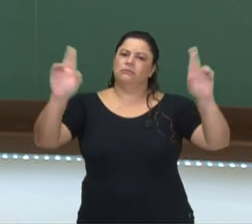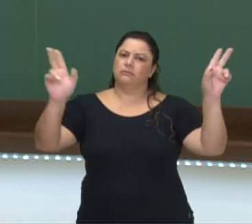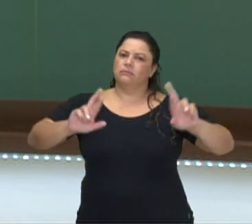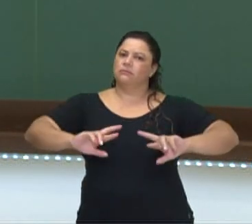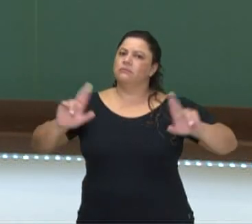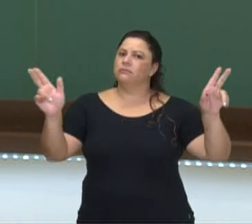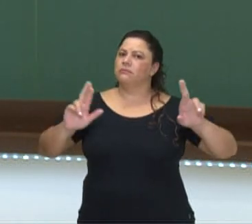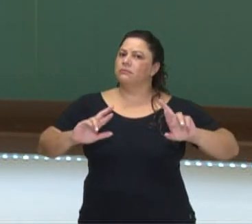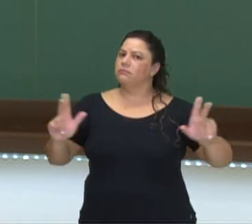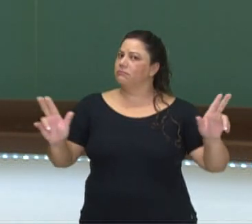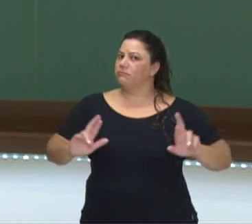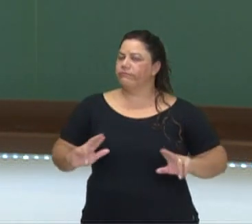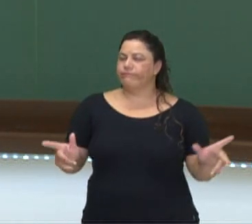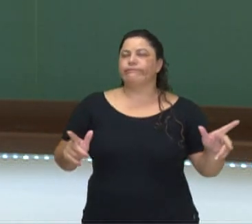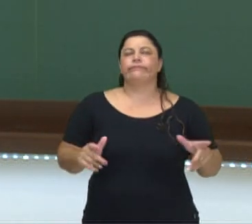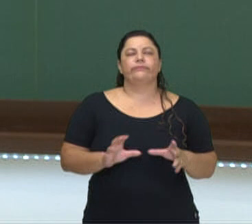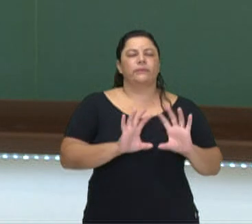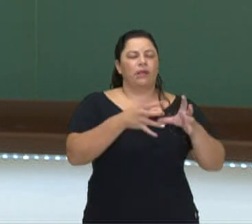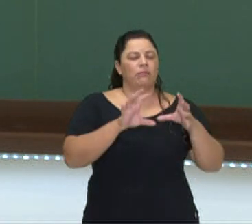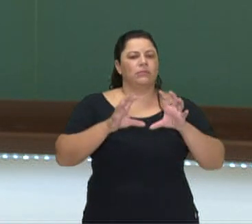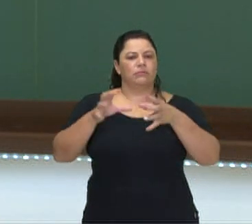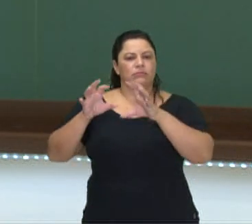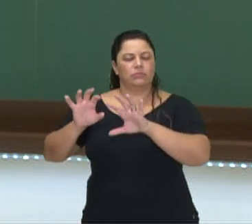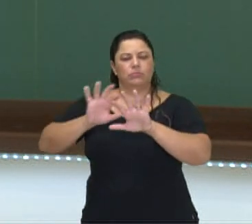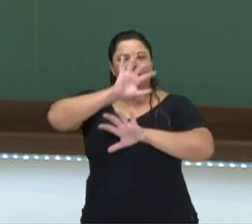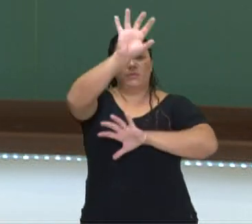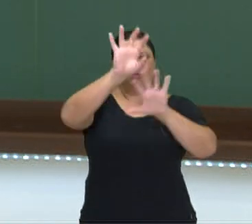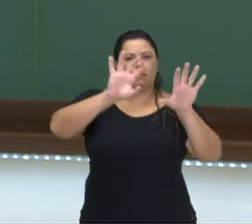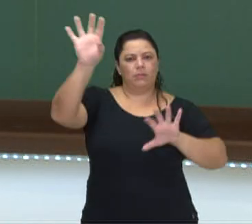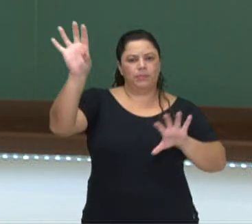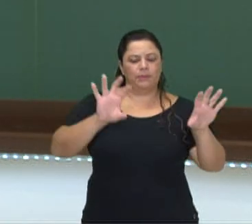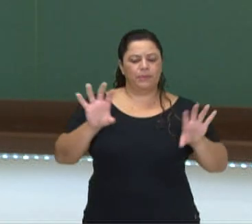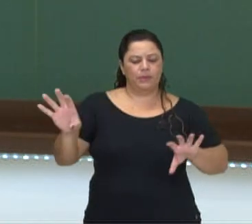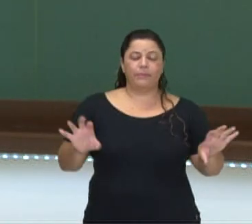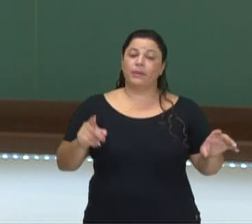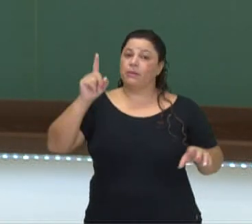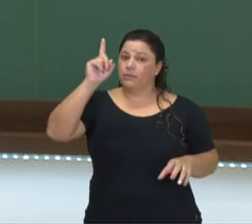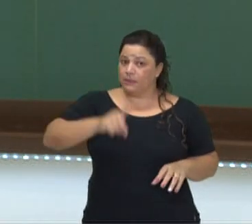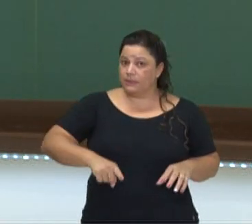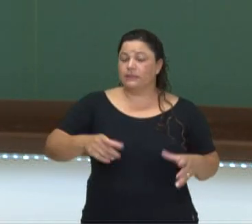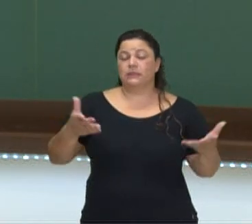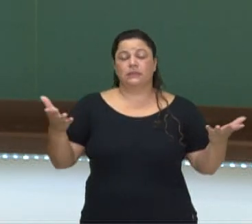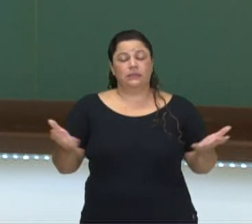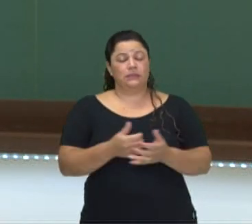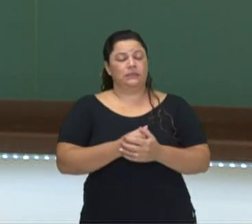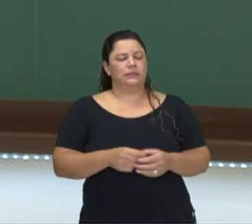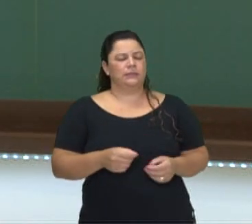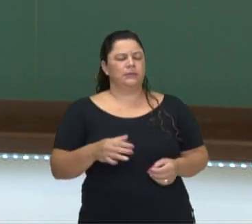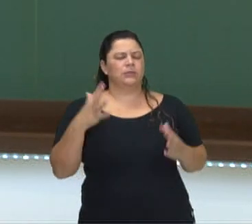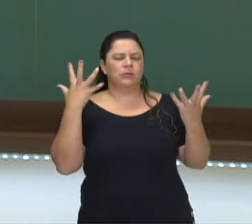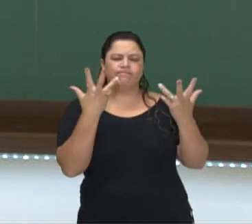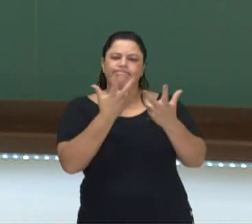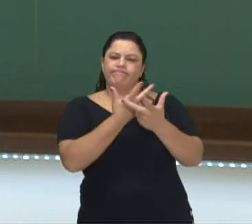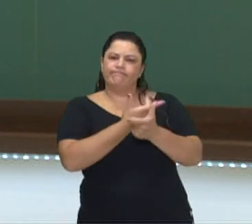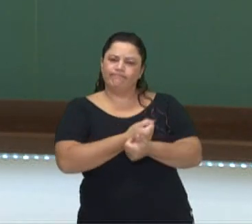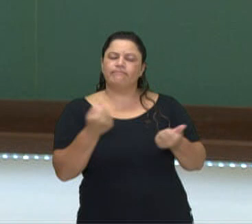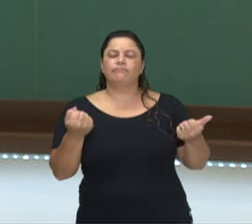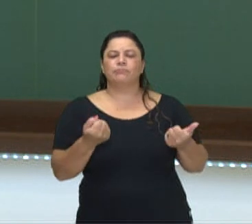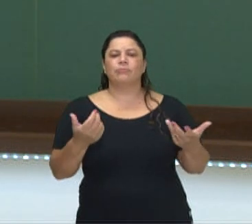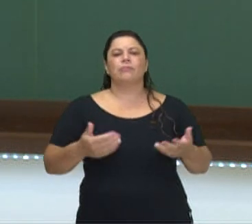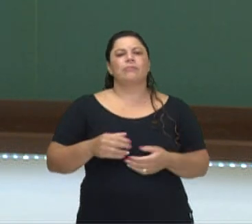é extremamente diverso, diferente, mas isso é o que torna tão rico o nosso território em termos